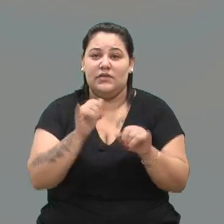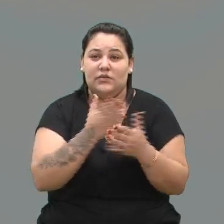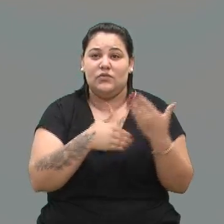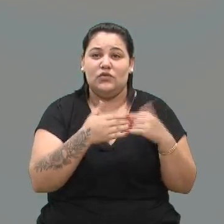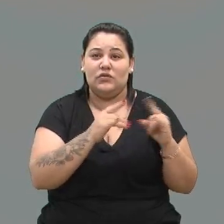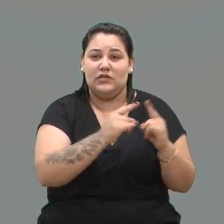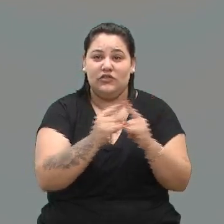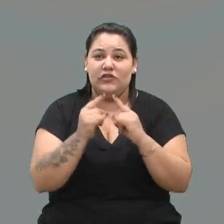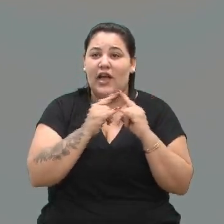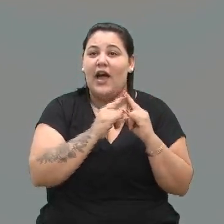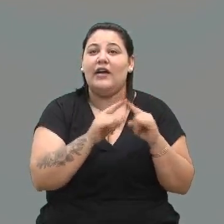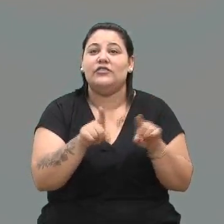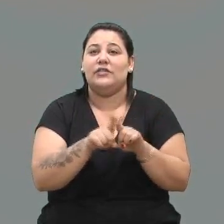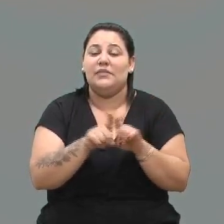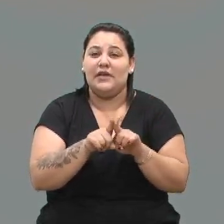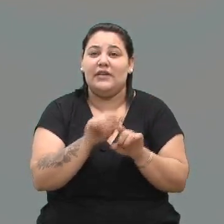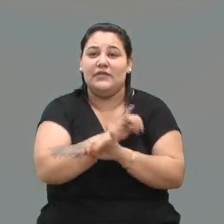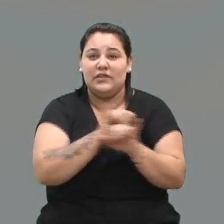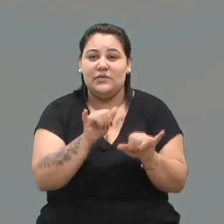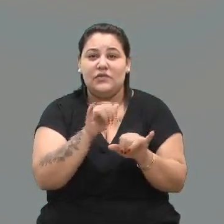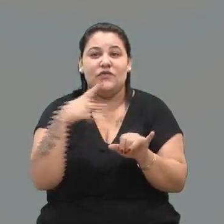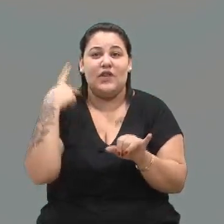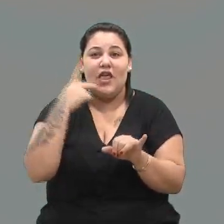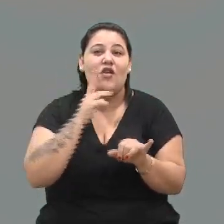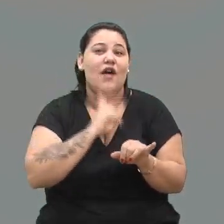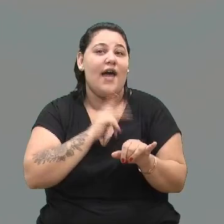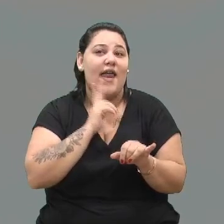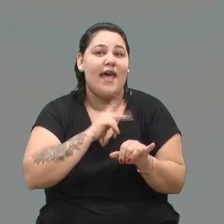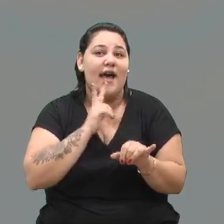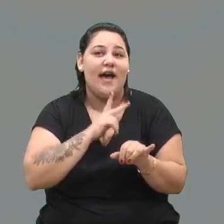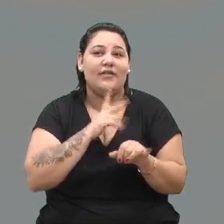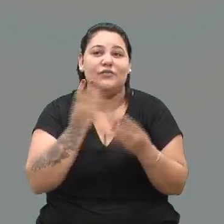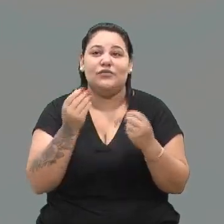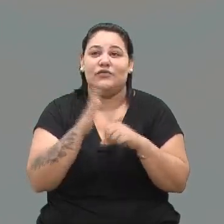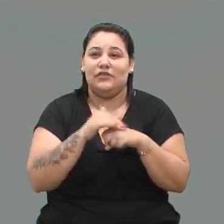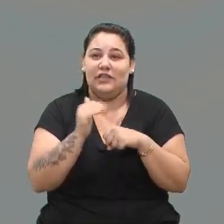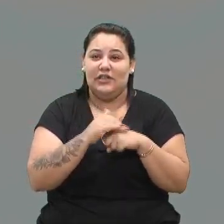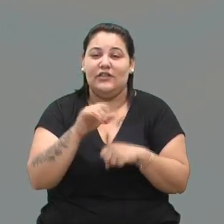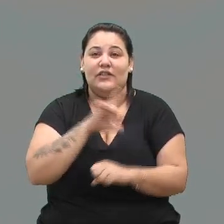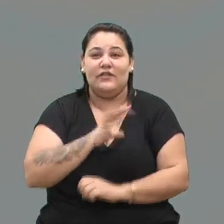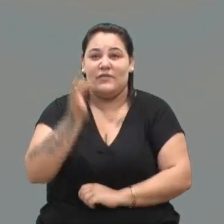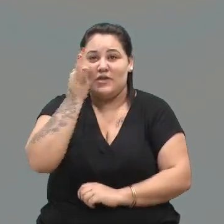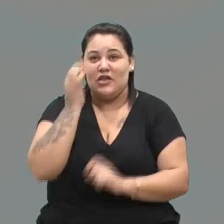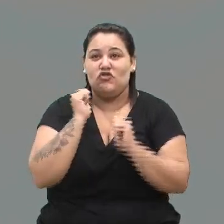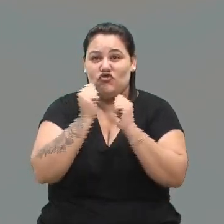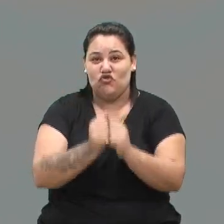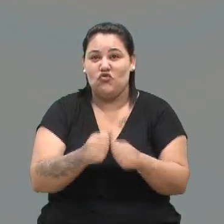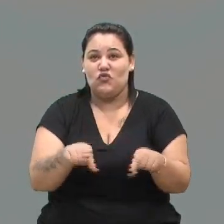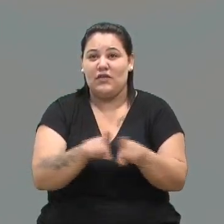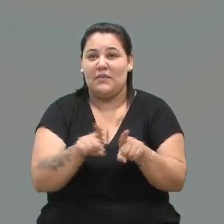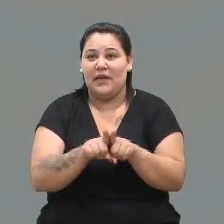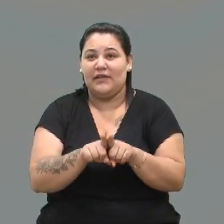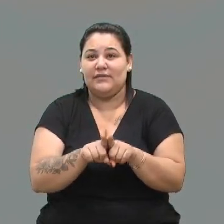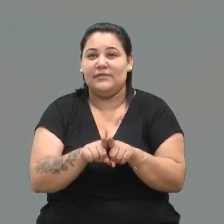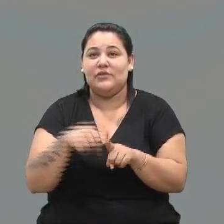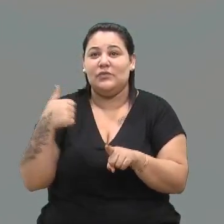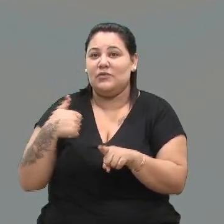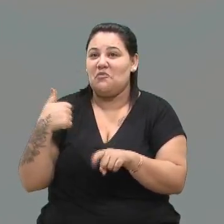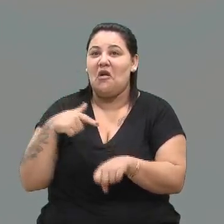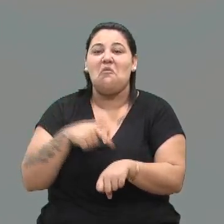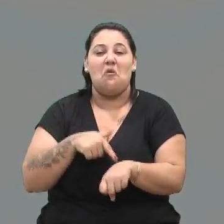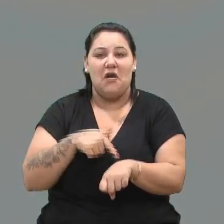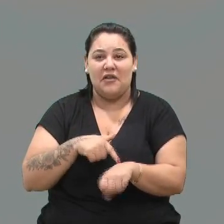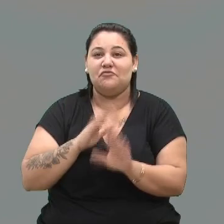inclusive comunicamos o vereador Renato. O vereador Renato, muito querido, esteve lá com nós desde o primeiro momento, né, Renato?